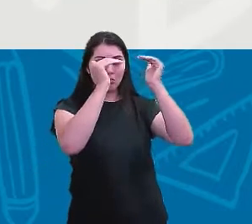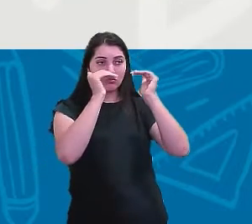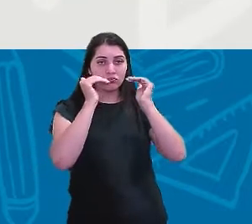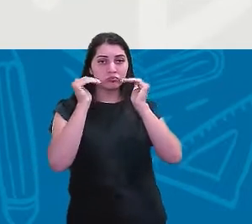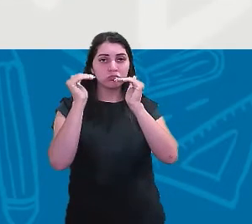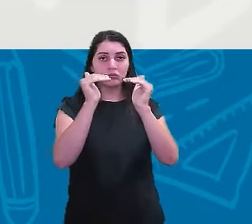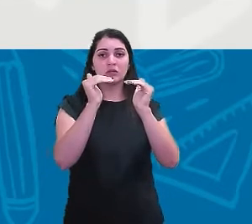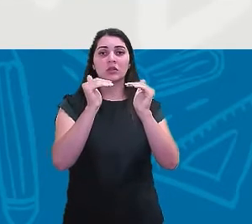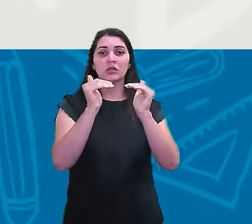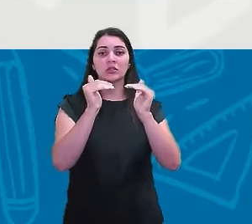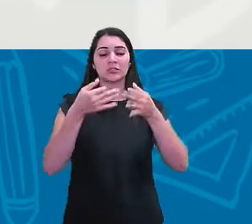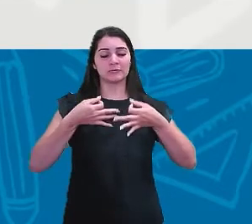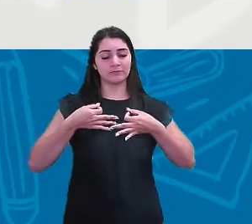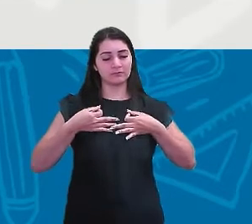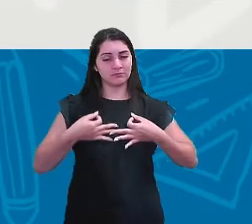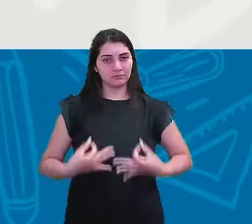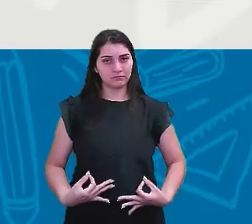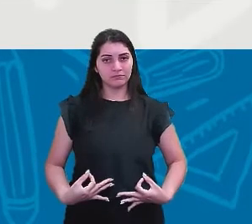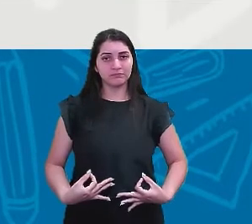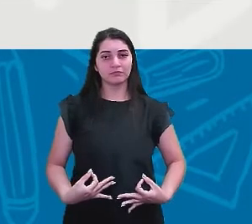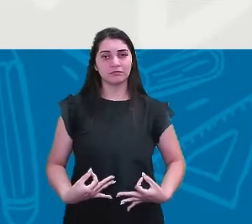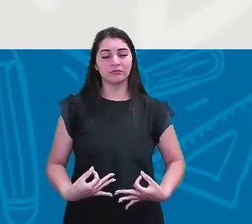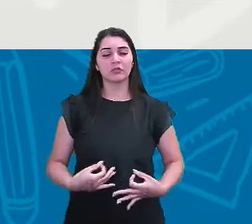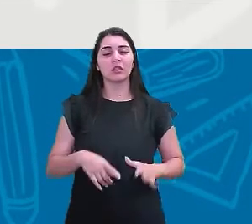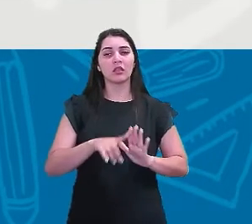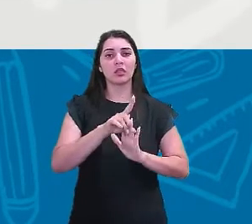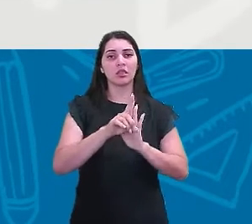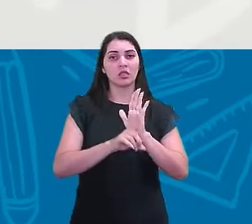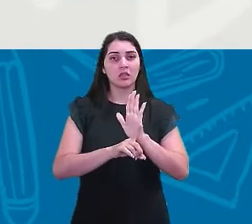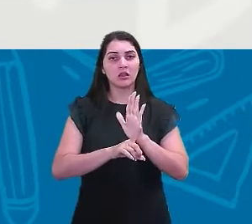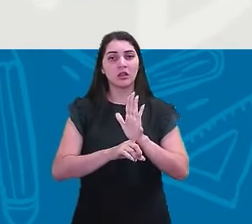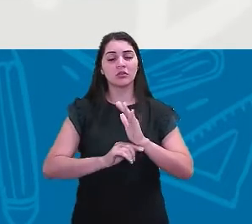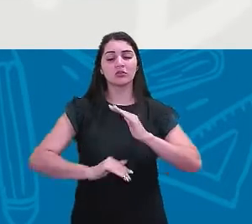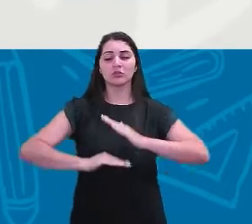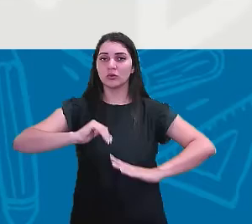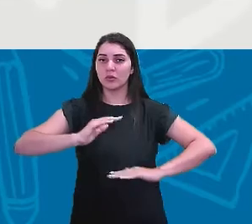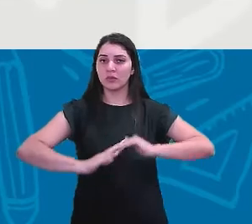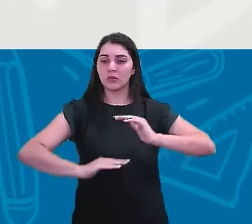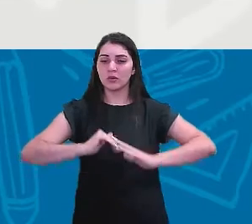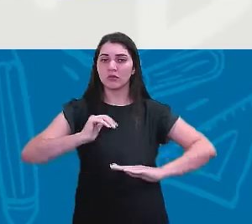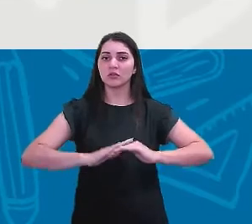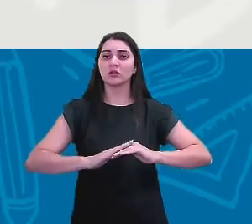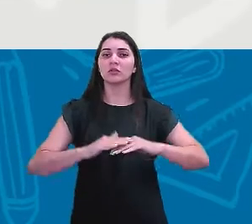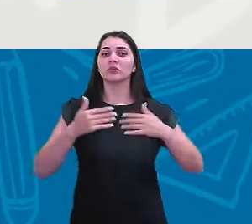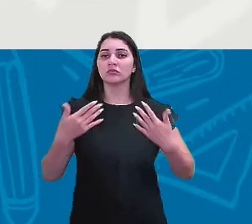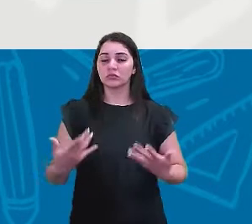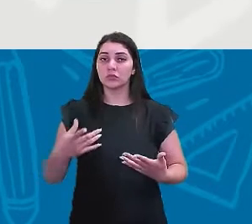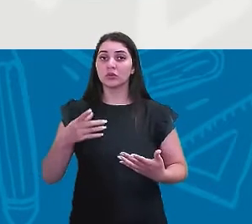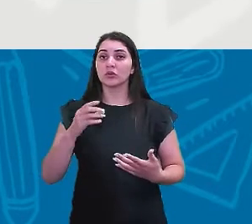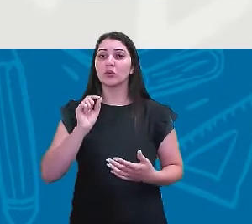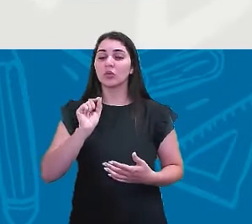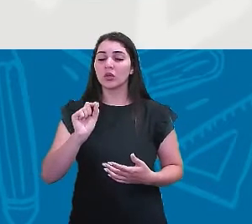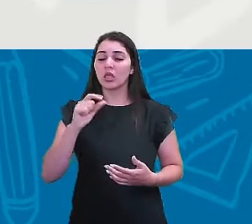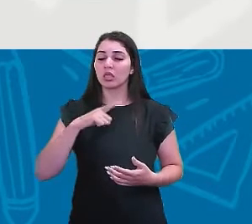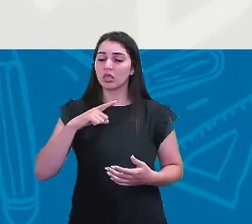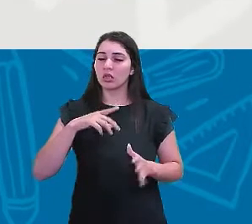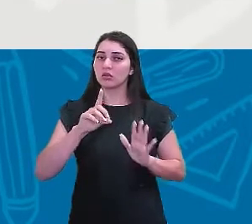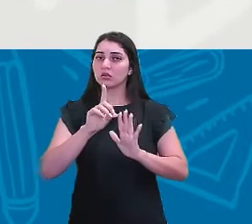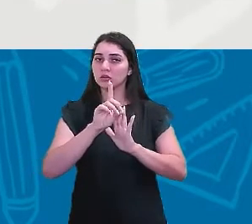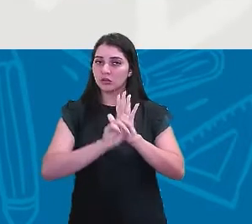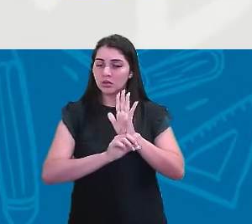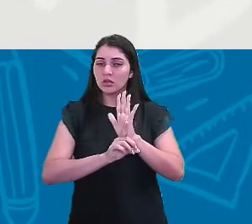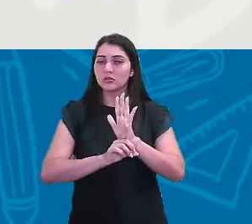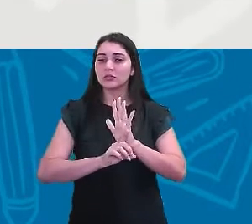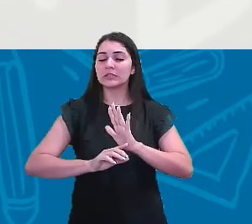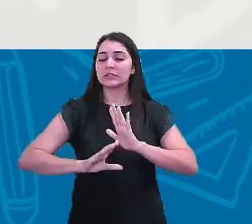respeito, à dignidade, direito de uma profissionalização, ou seja, eles têm direito de ser um profissional, de se tornar